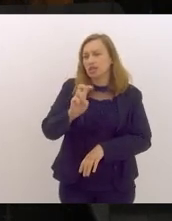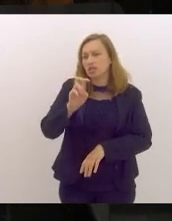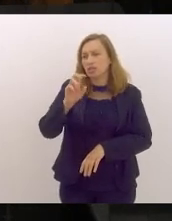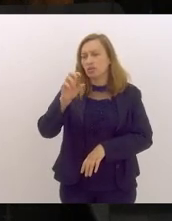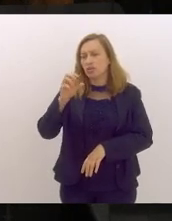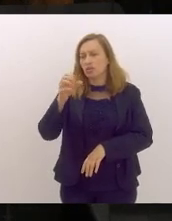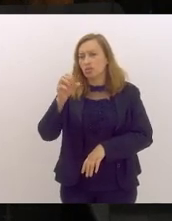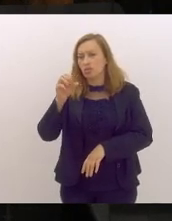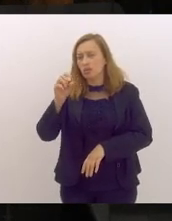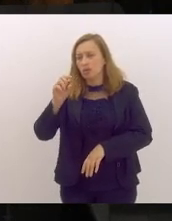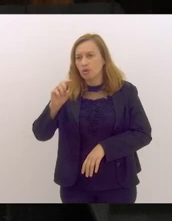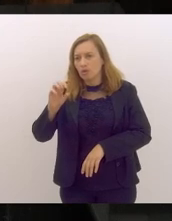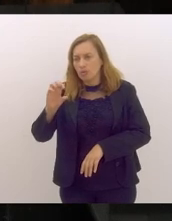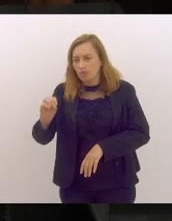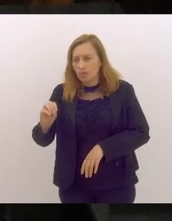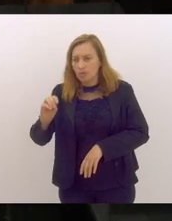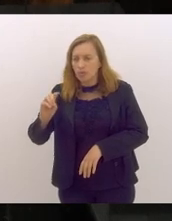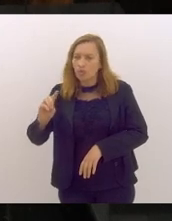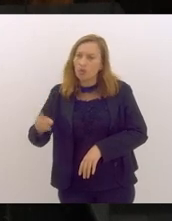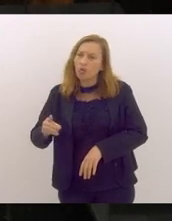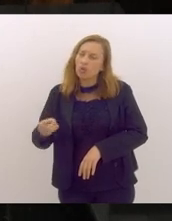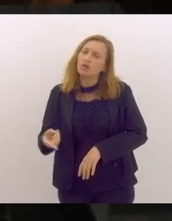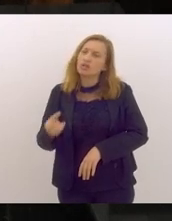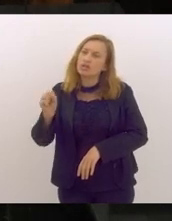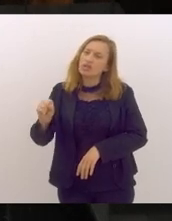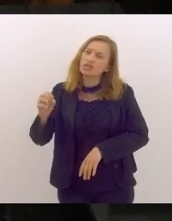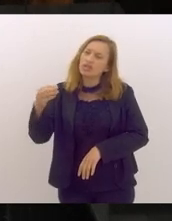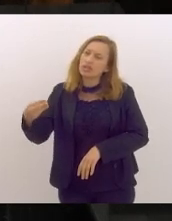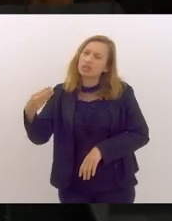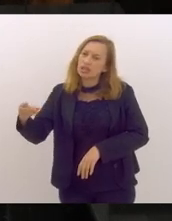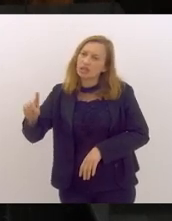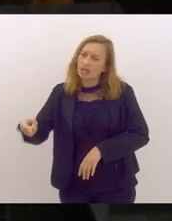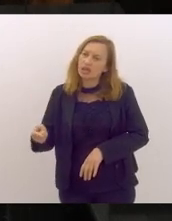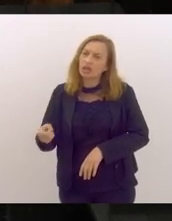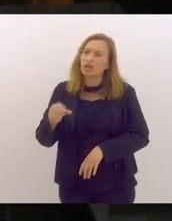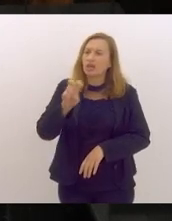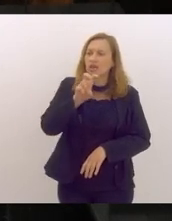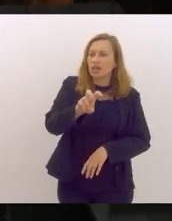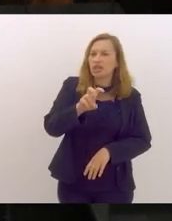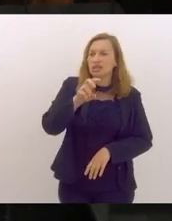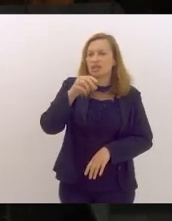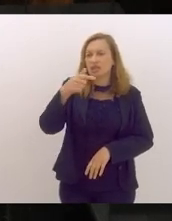R$ 5.833. É impressionante. Uma receita total de